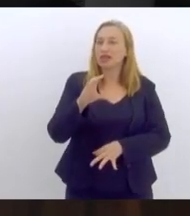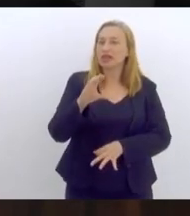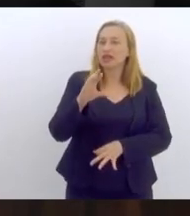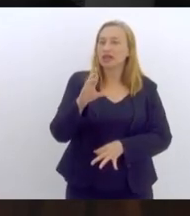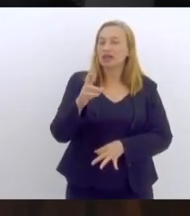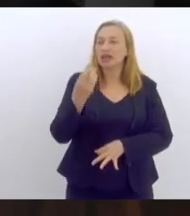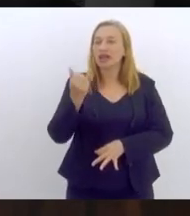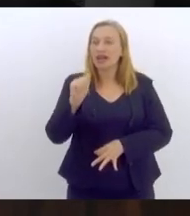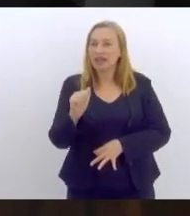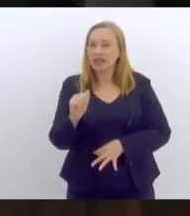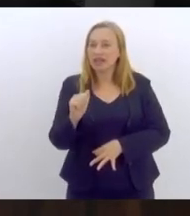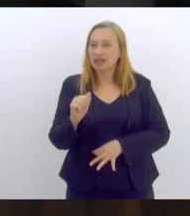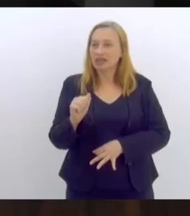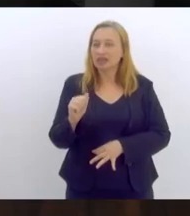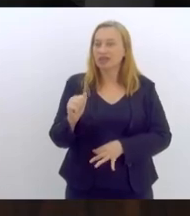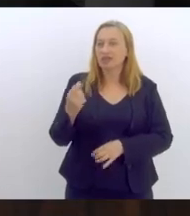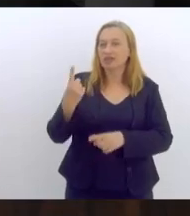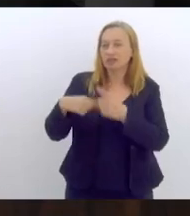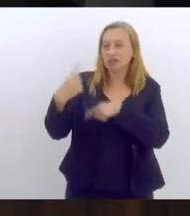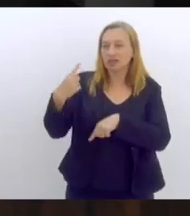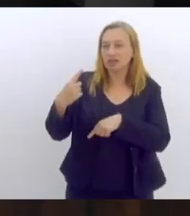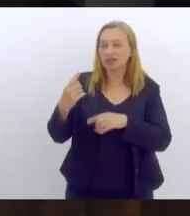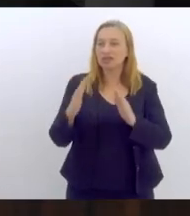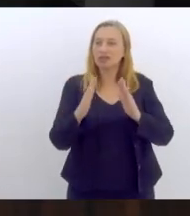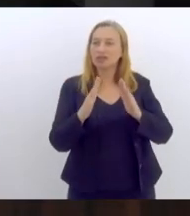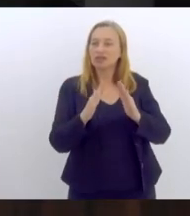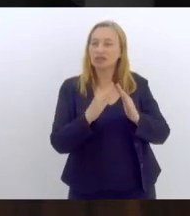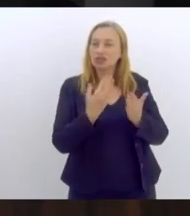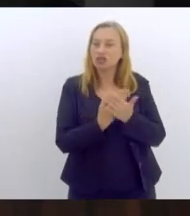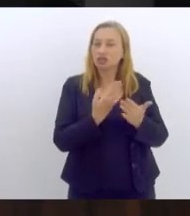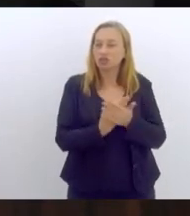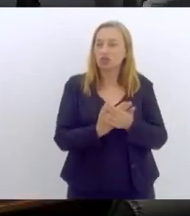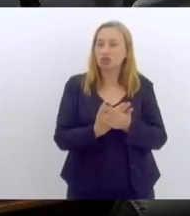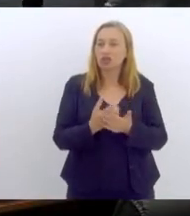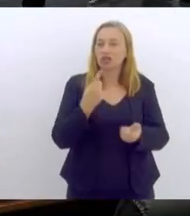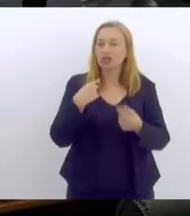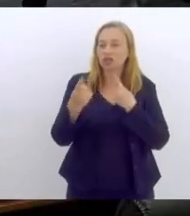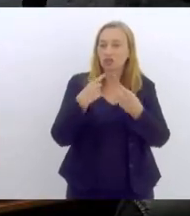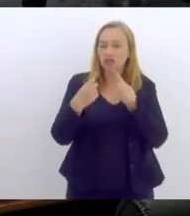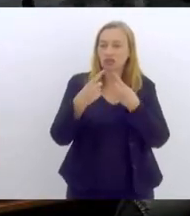Em discussão. Para discutir, deputado Samuel Malafaia.